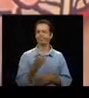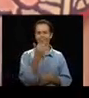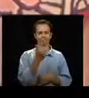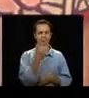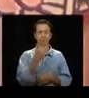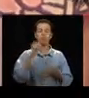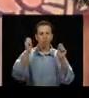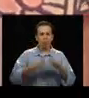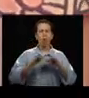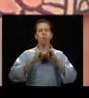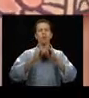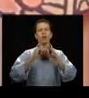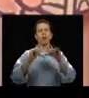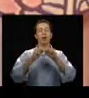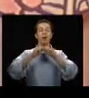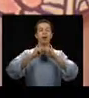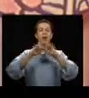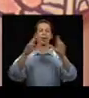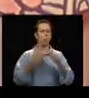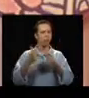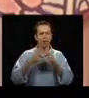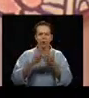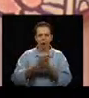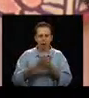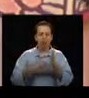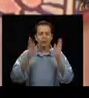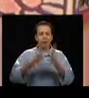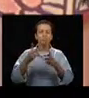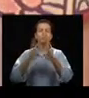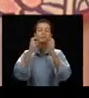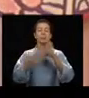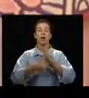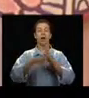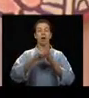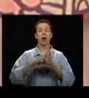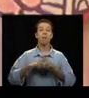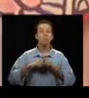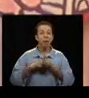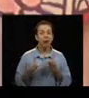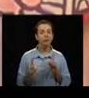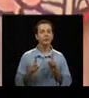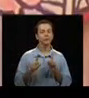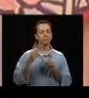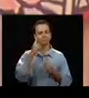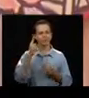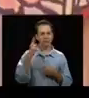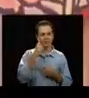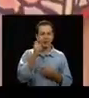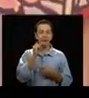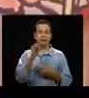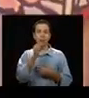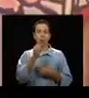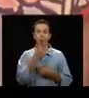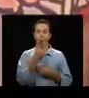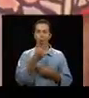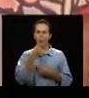foi, isso não tem problema nenhum, digo isso mesmo, porque assim eu o percebia. Mas, no entanto, estás a ver,